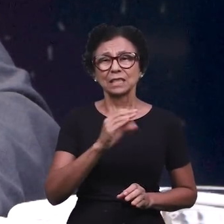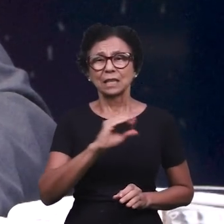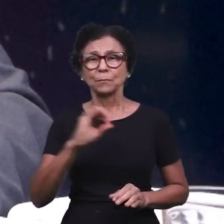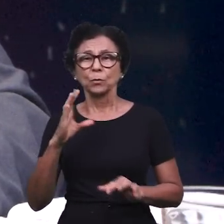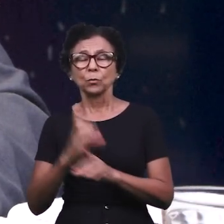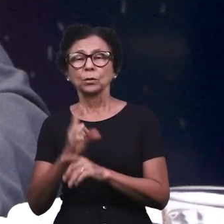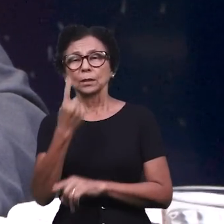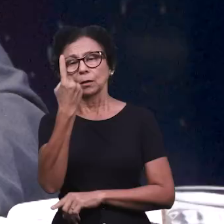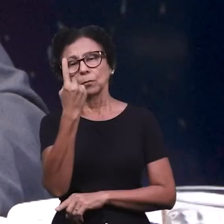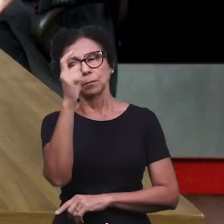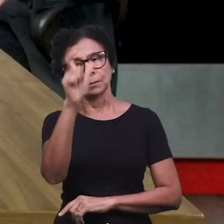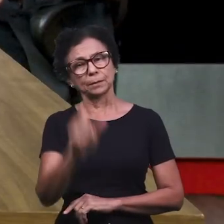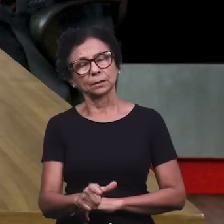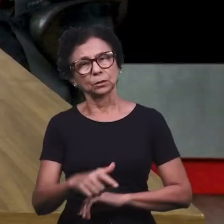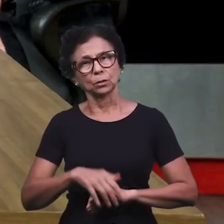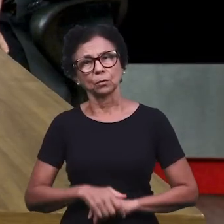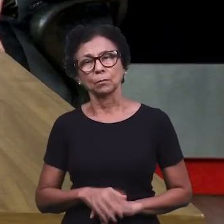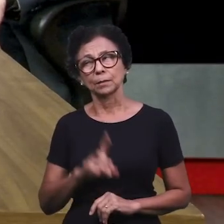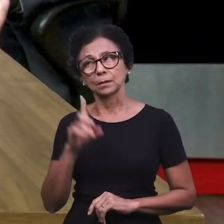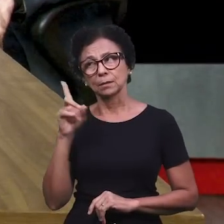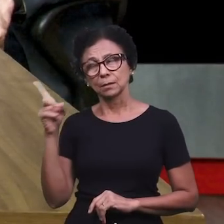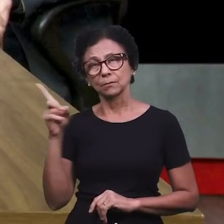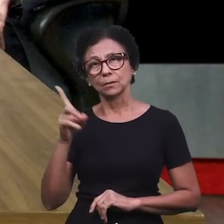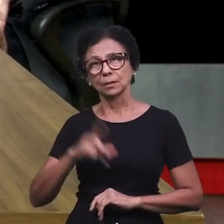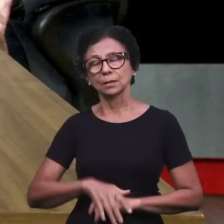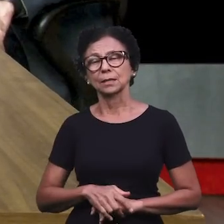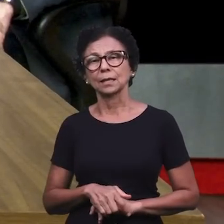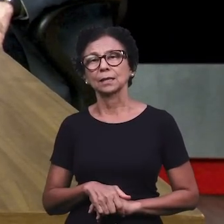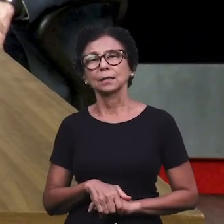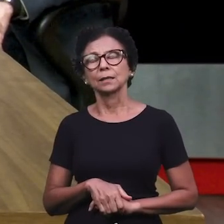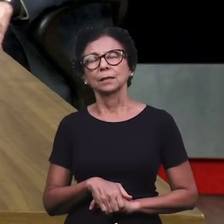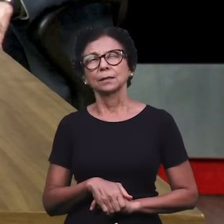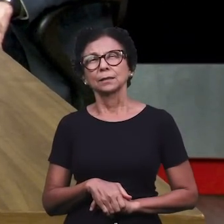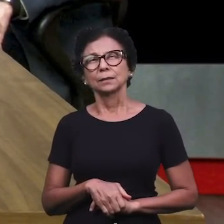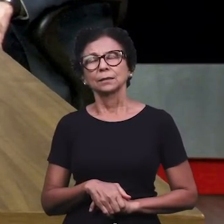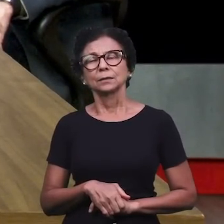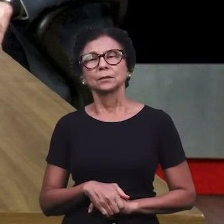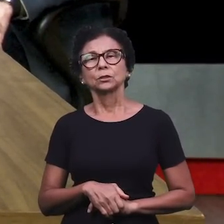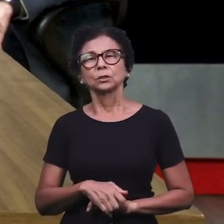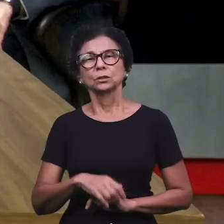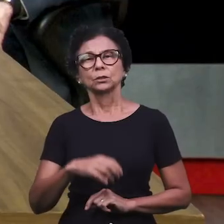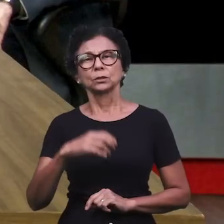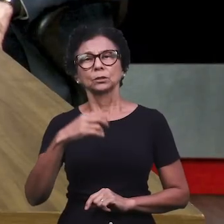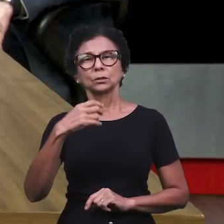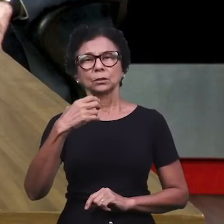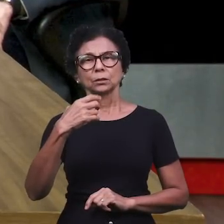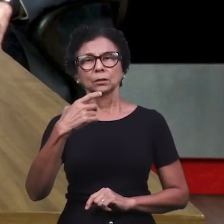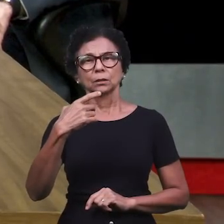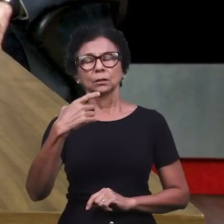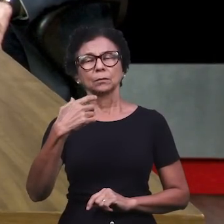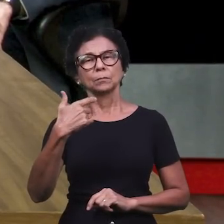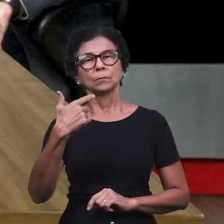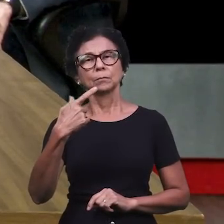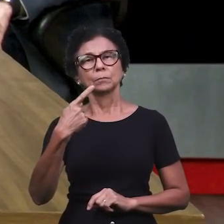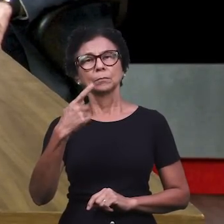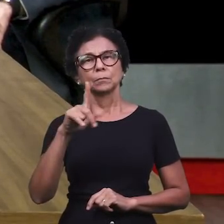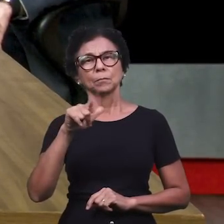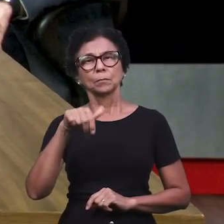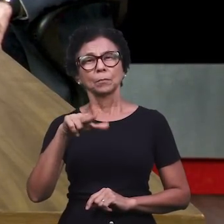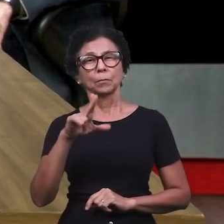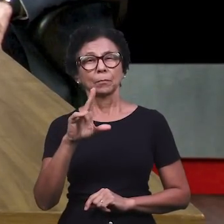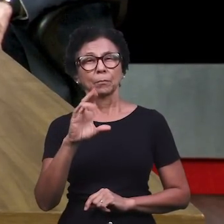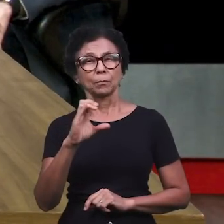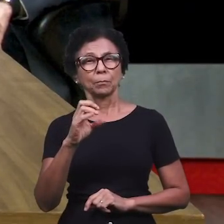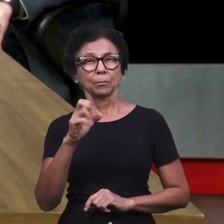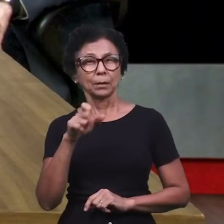a constante de Planck em 1 elevado a 1028, que é como se fosse 10 milhões desses estádios de 100 mil,